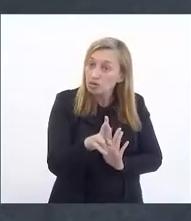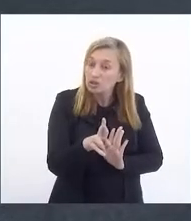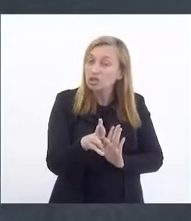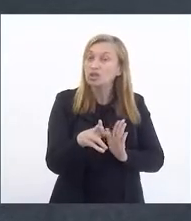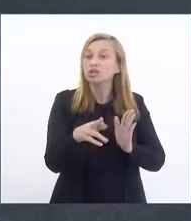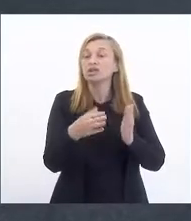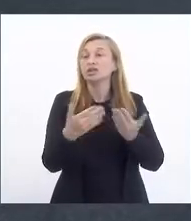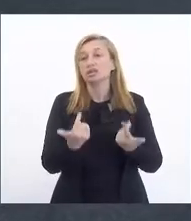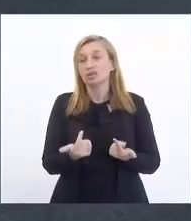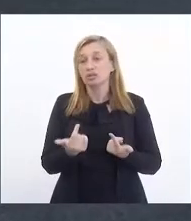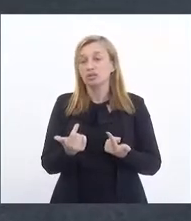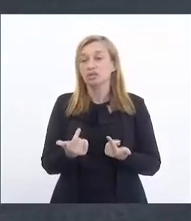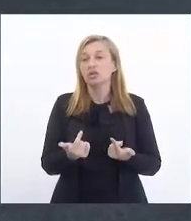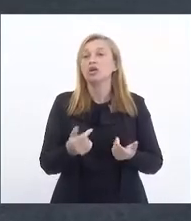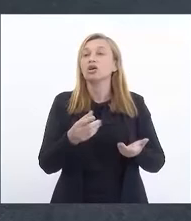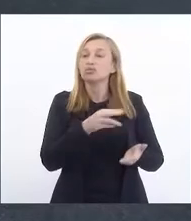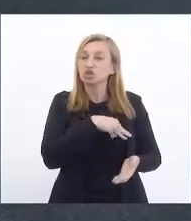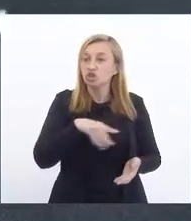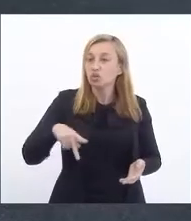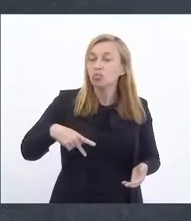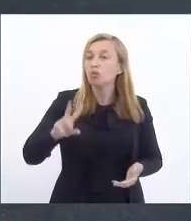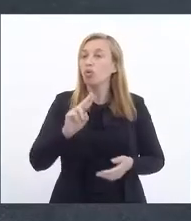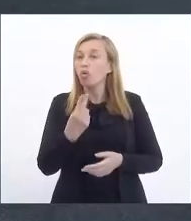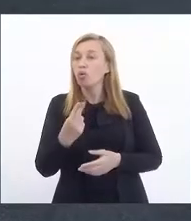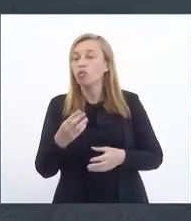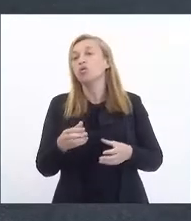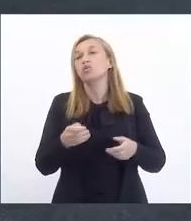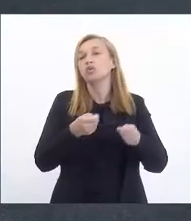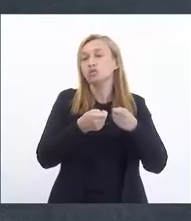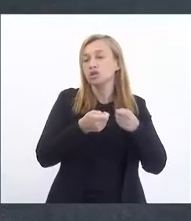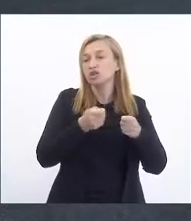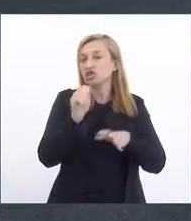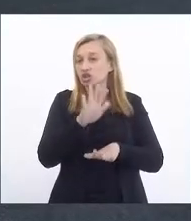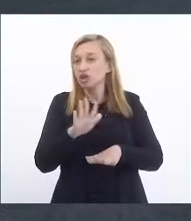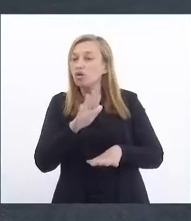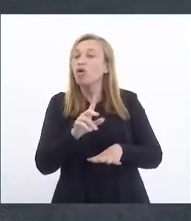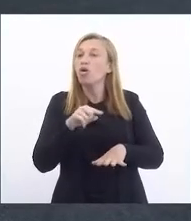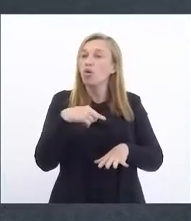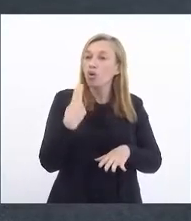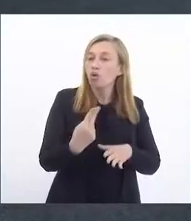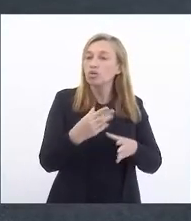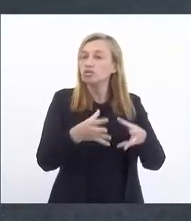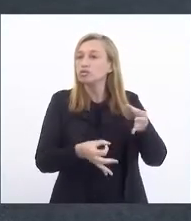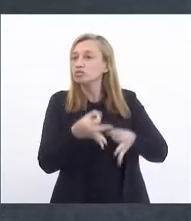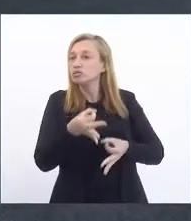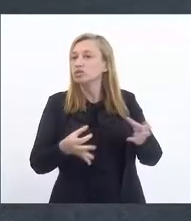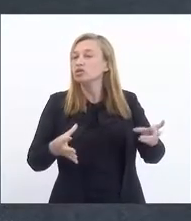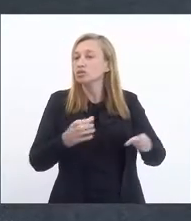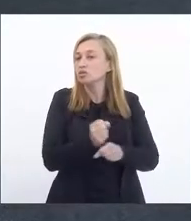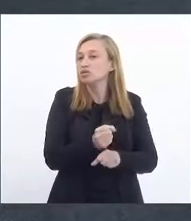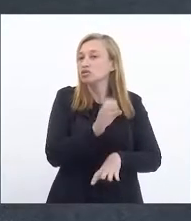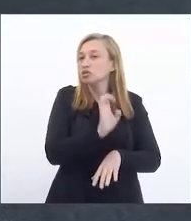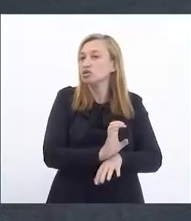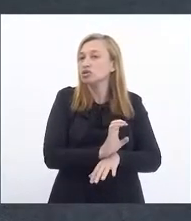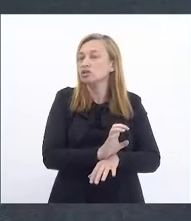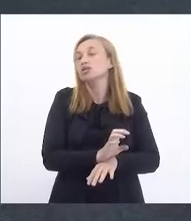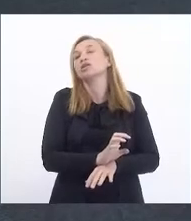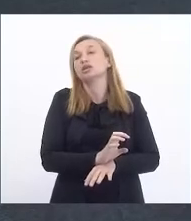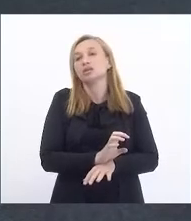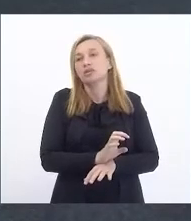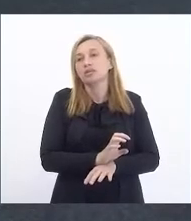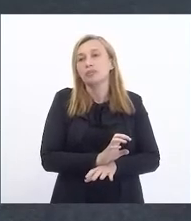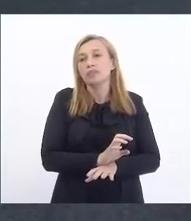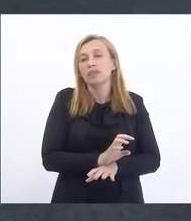ações a serem adotadas pelo Ministério Público pela Controladoria e pelo Tribunal de Contas do Estado por considerando